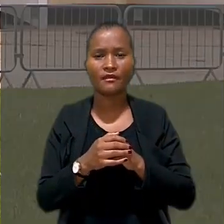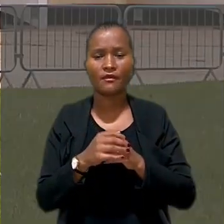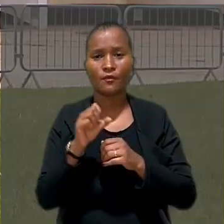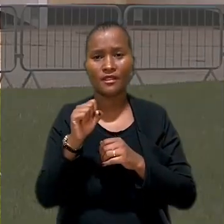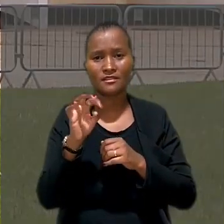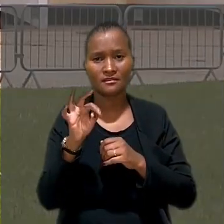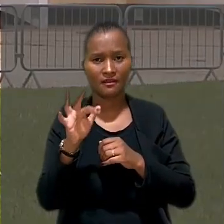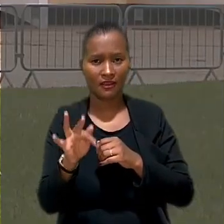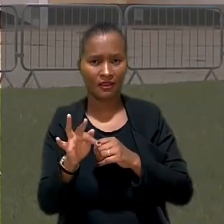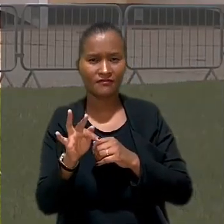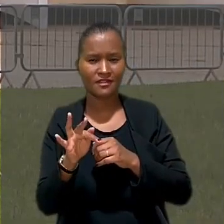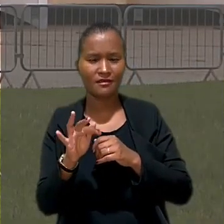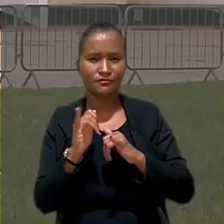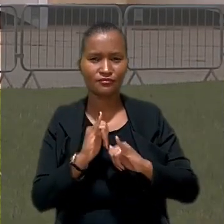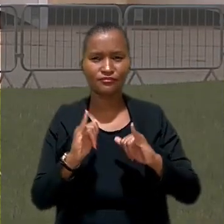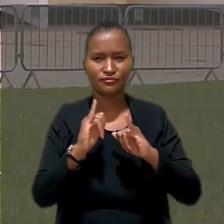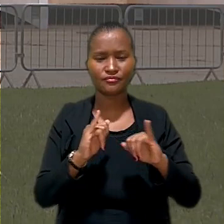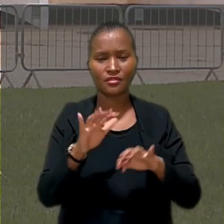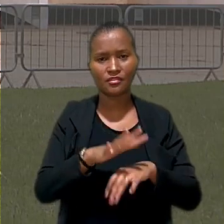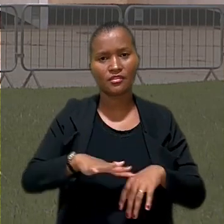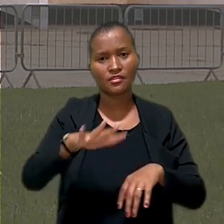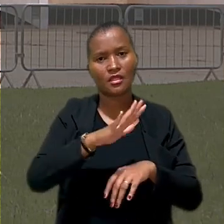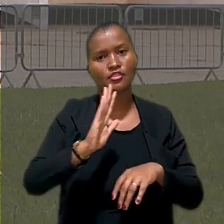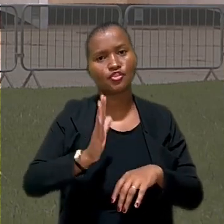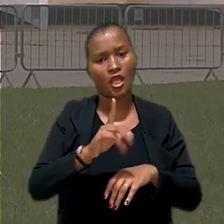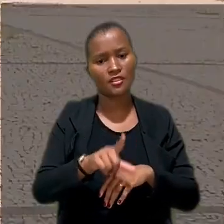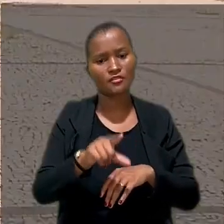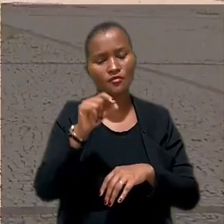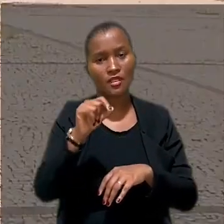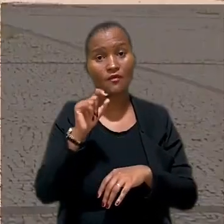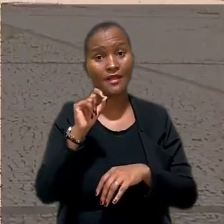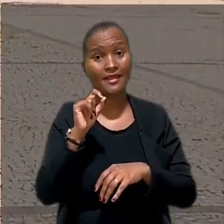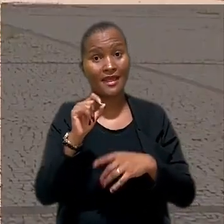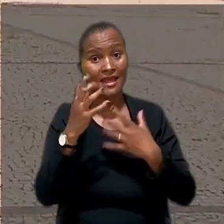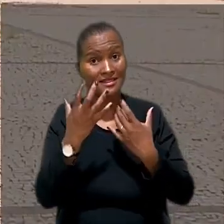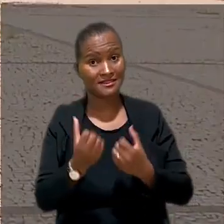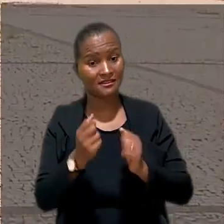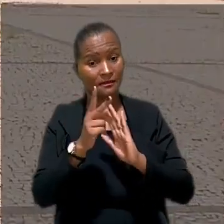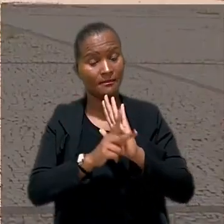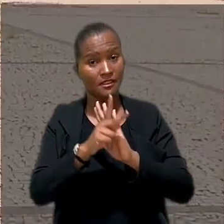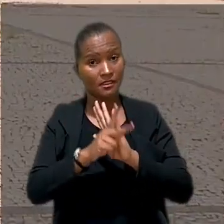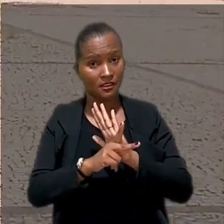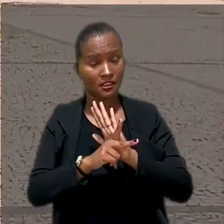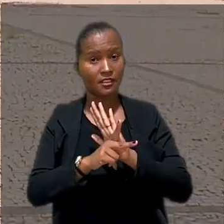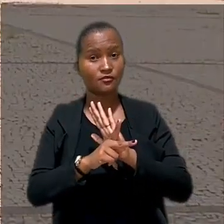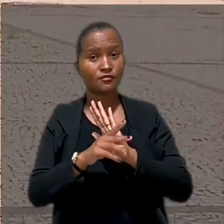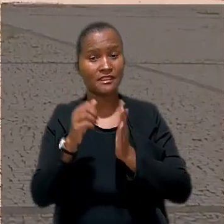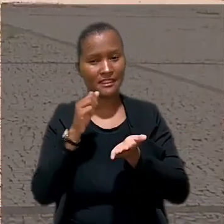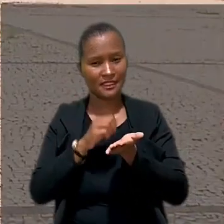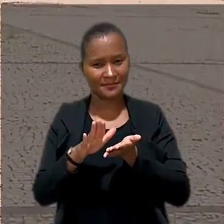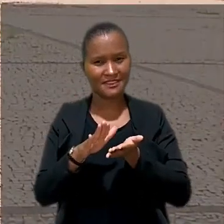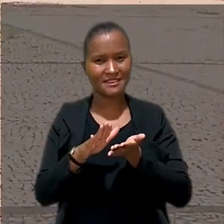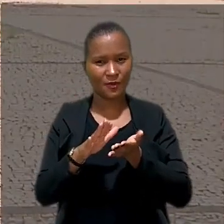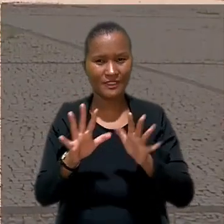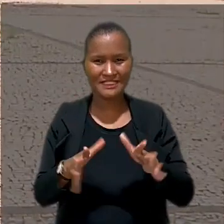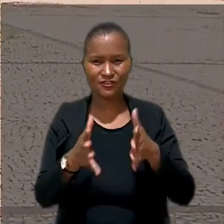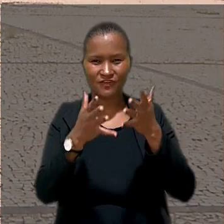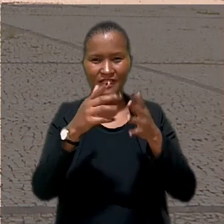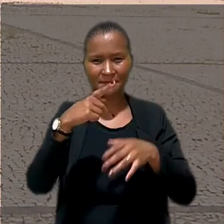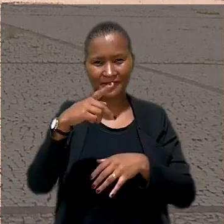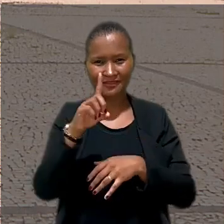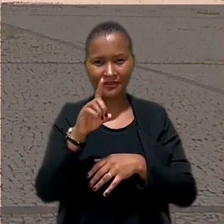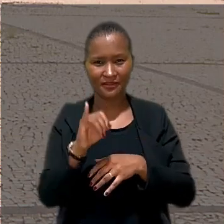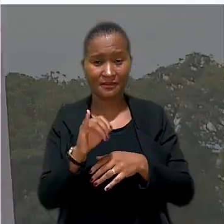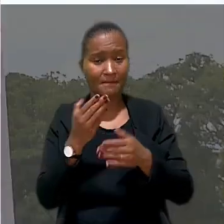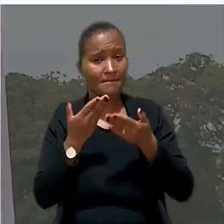O STF, em tema de repercussão geral, já decidiu que quem adere a plano de demissão incentivada, PDI,